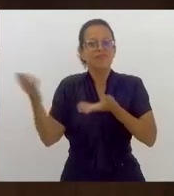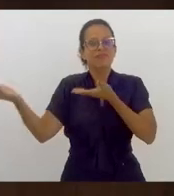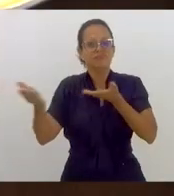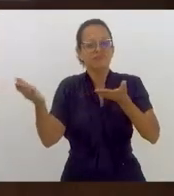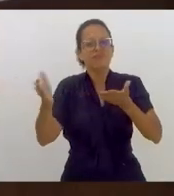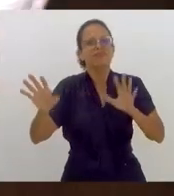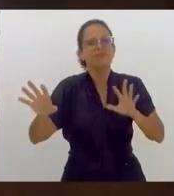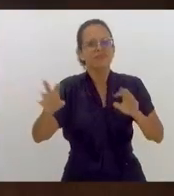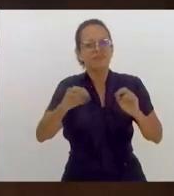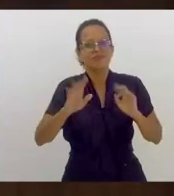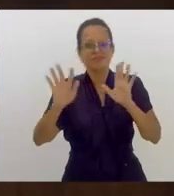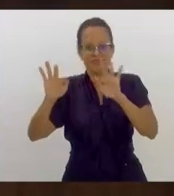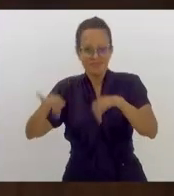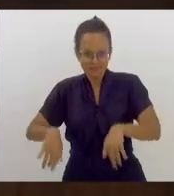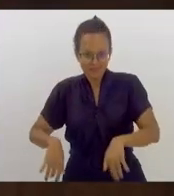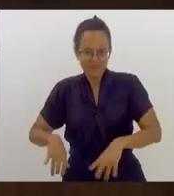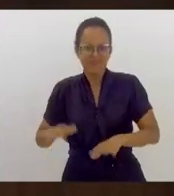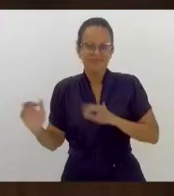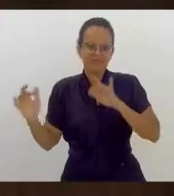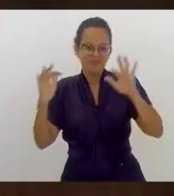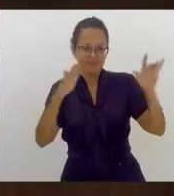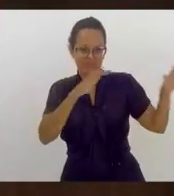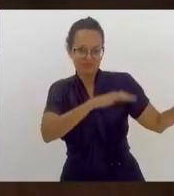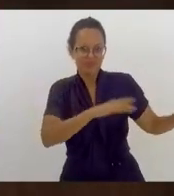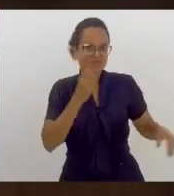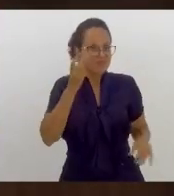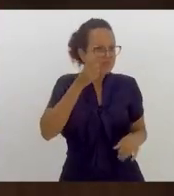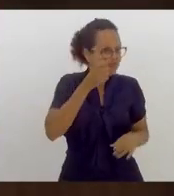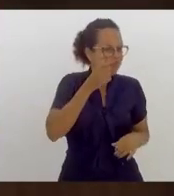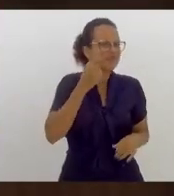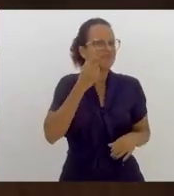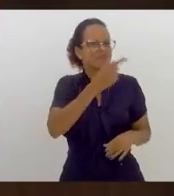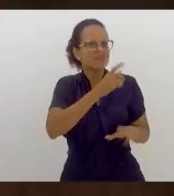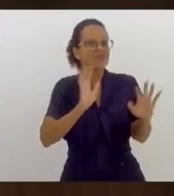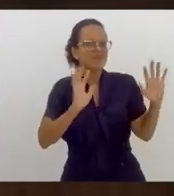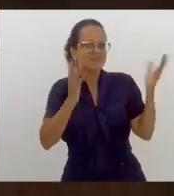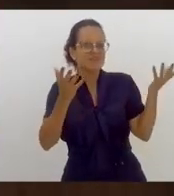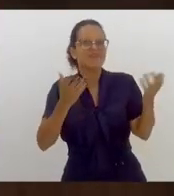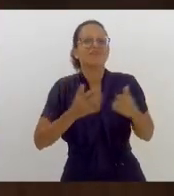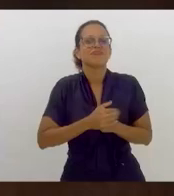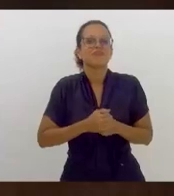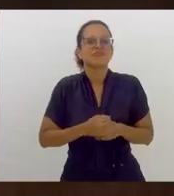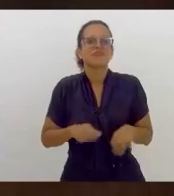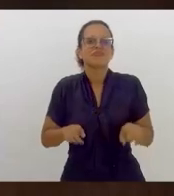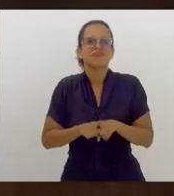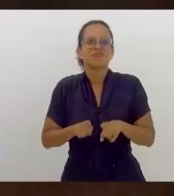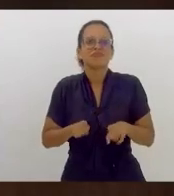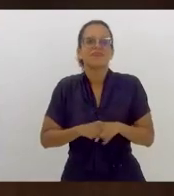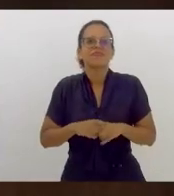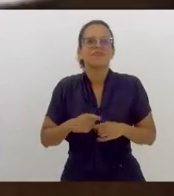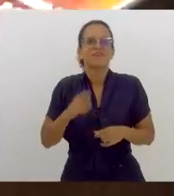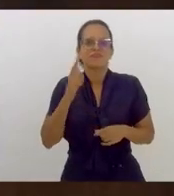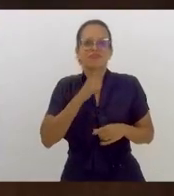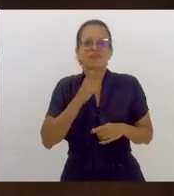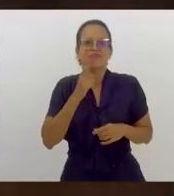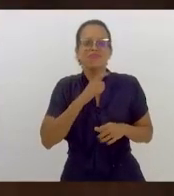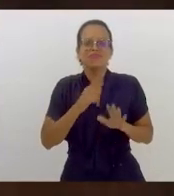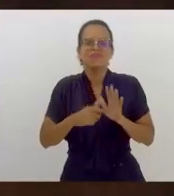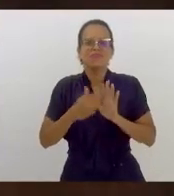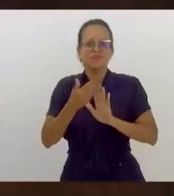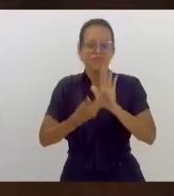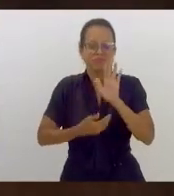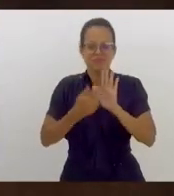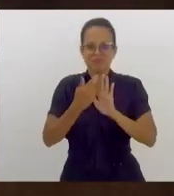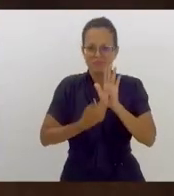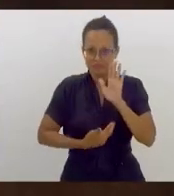todas também que, ao final dessa sessão, se puderem chegar no nosso festival e também contemplar o nosso relatório de